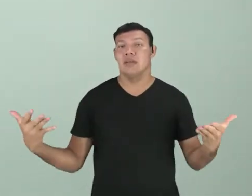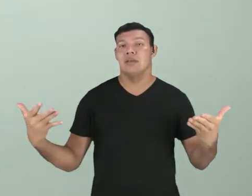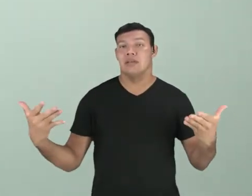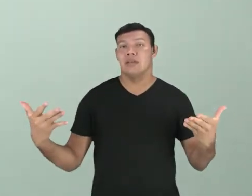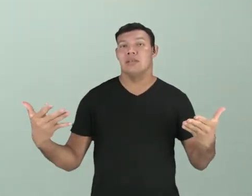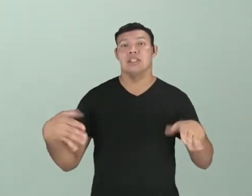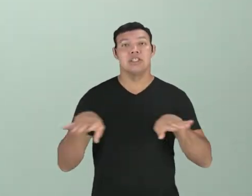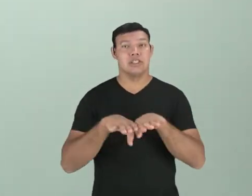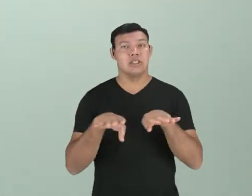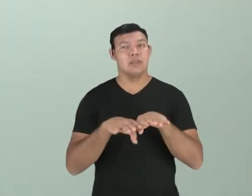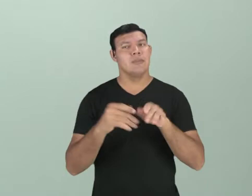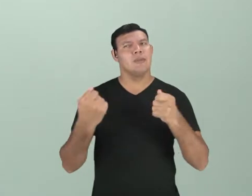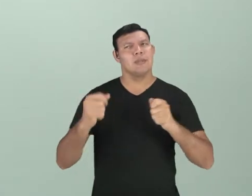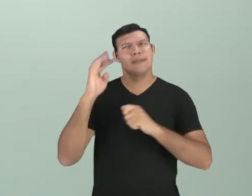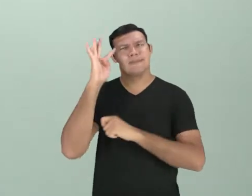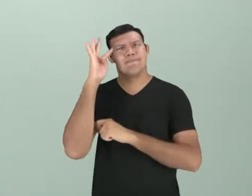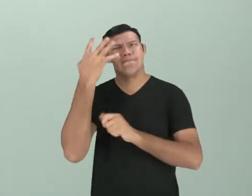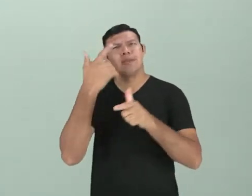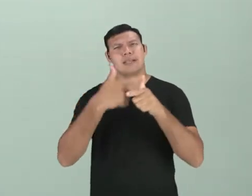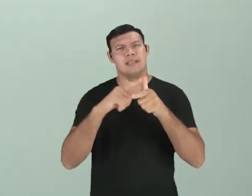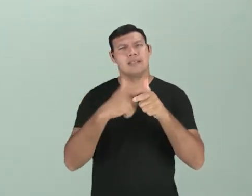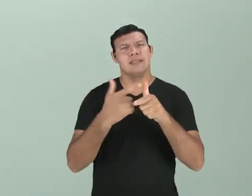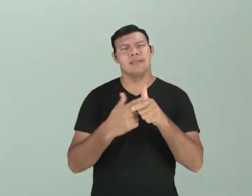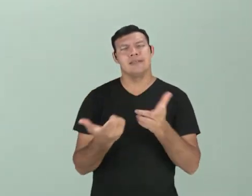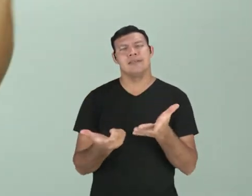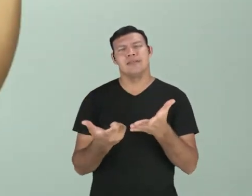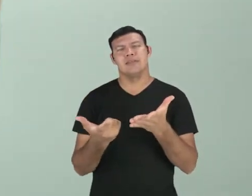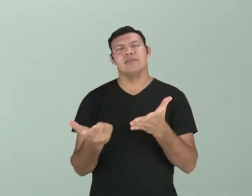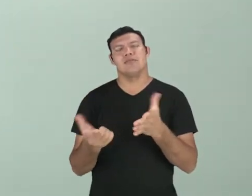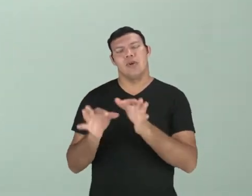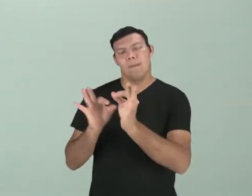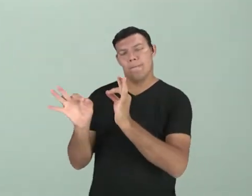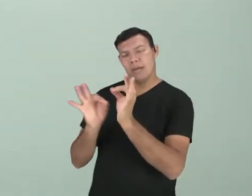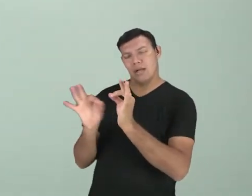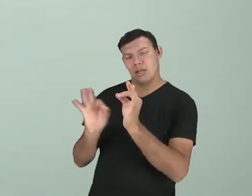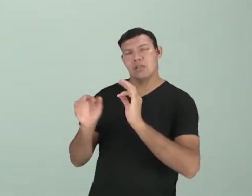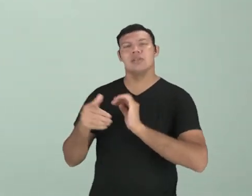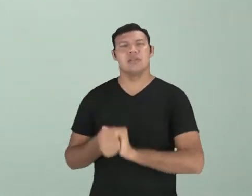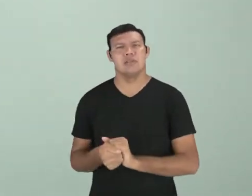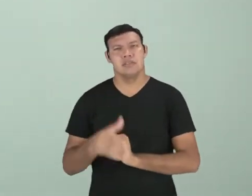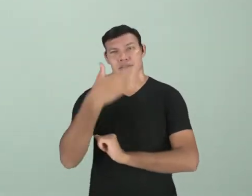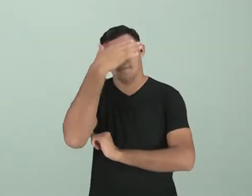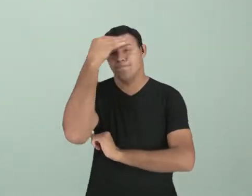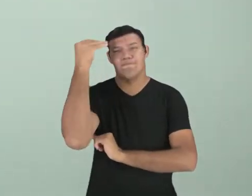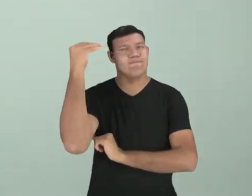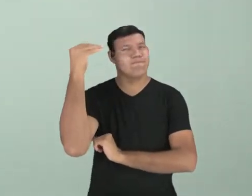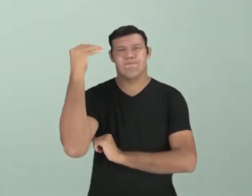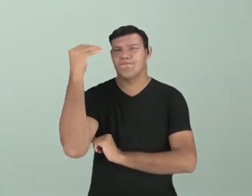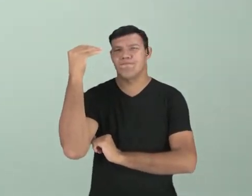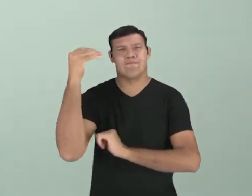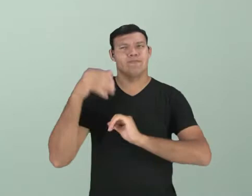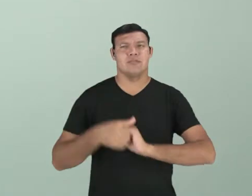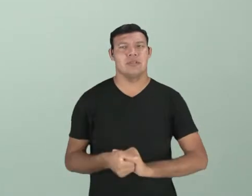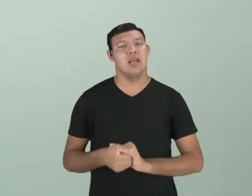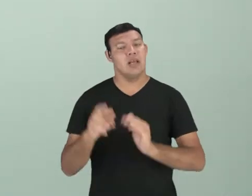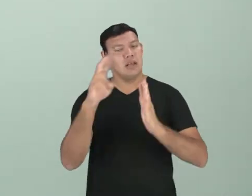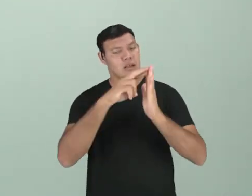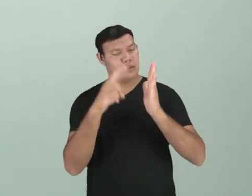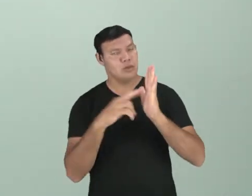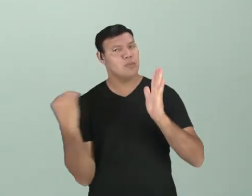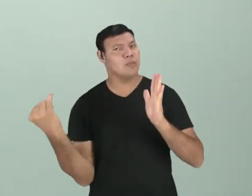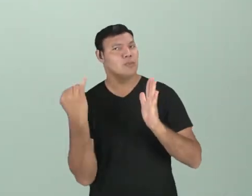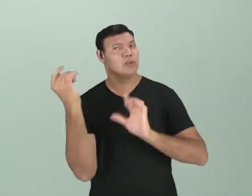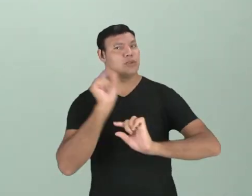Eu tenho que fazer a intervenção, então faça um esquemazinho. O que você não pode esquecer, o que é imprescindível para a sua redação.